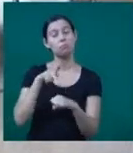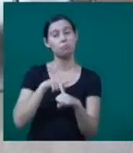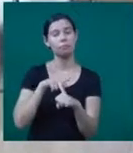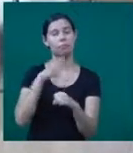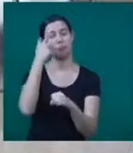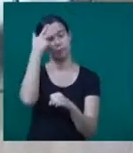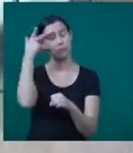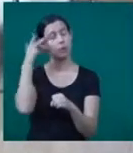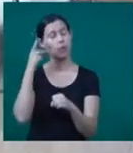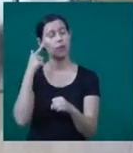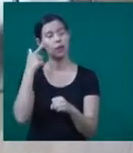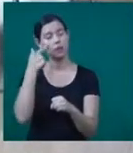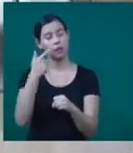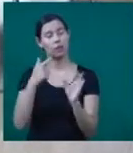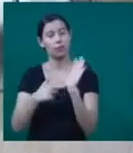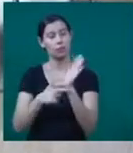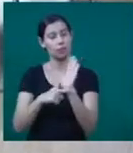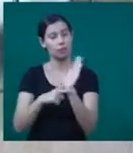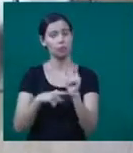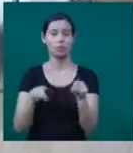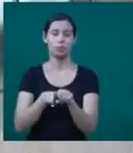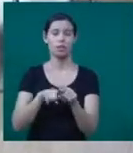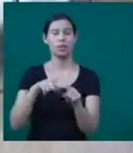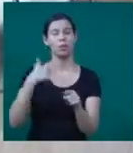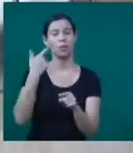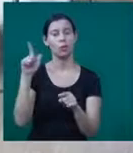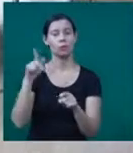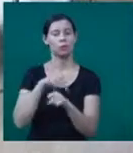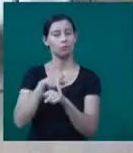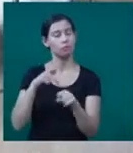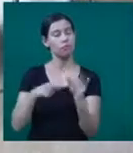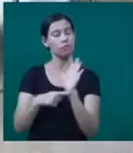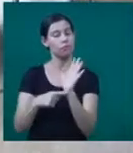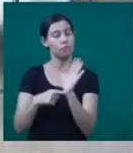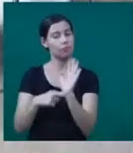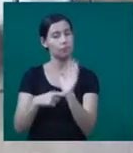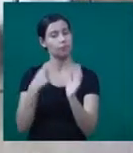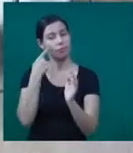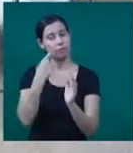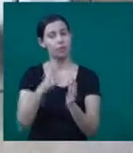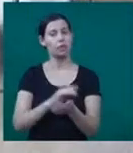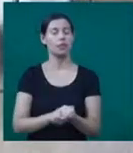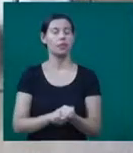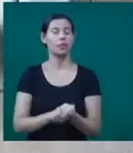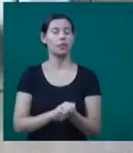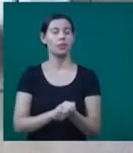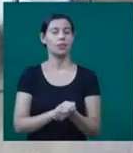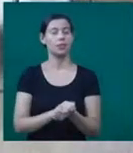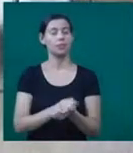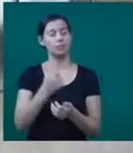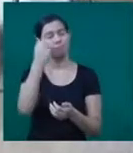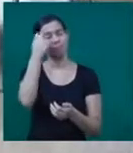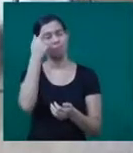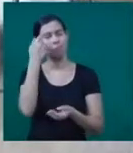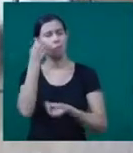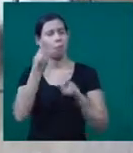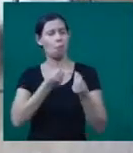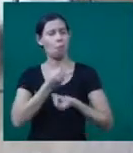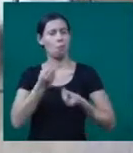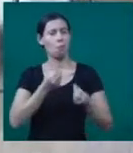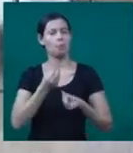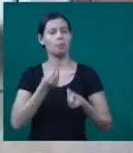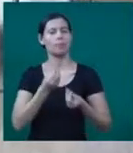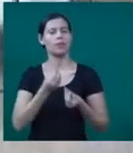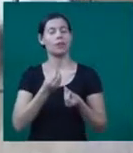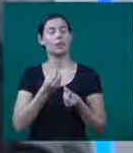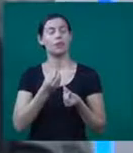Você acredita que o que está relacionado a isso, claro, além de ser um grande vídeo produzido por um diretor, né, e também um estudioso